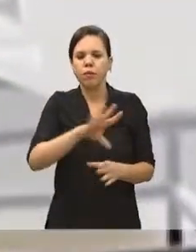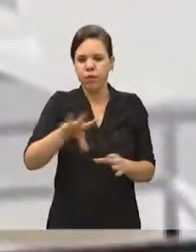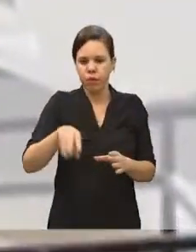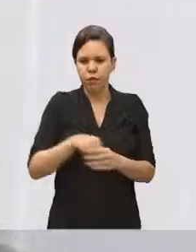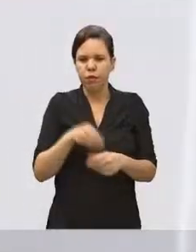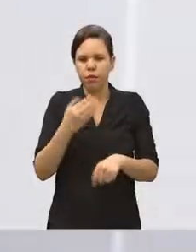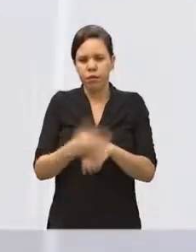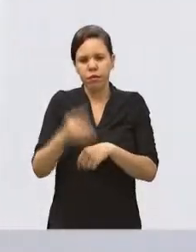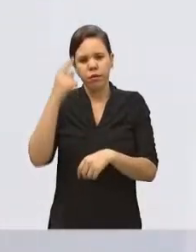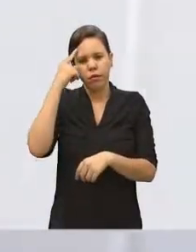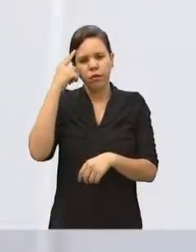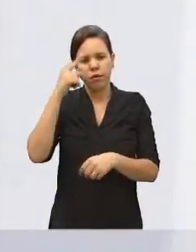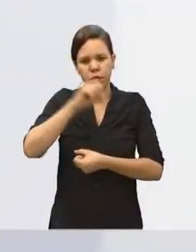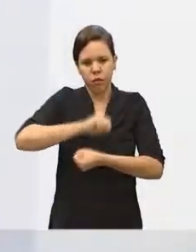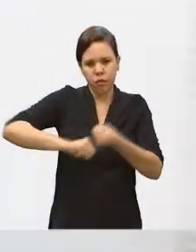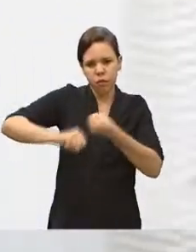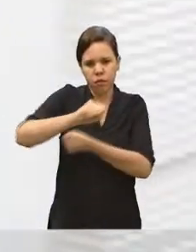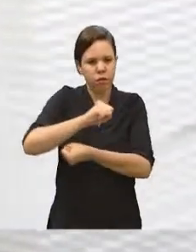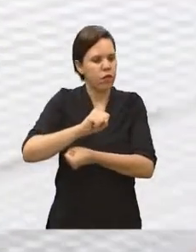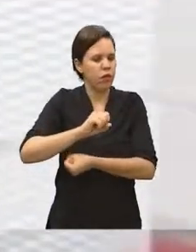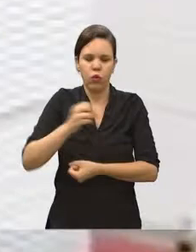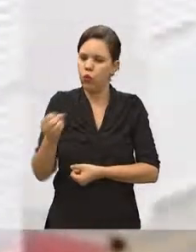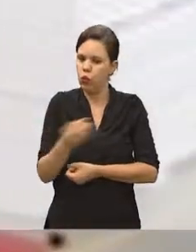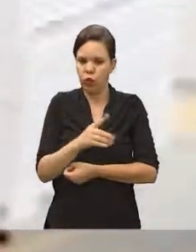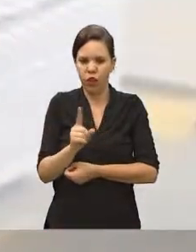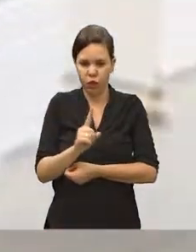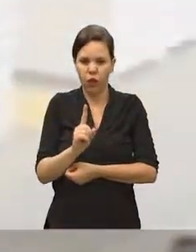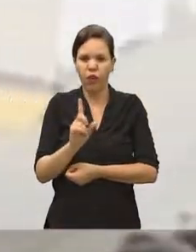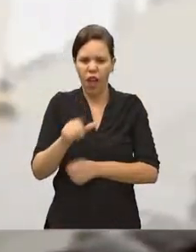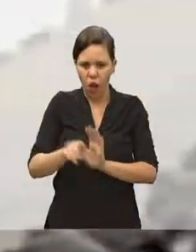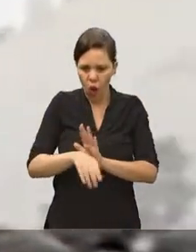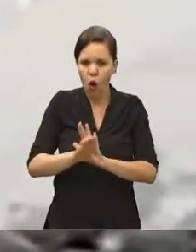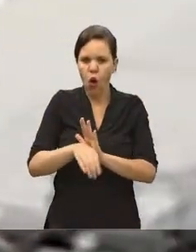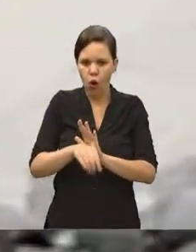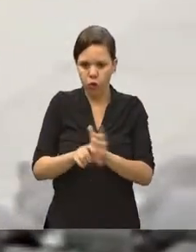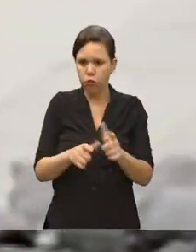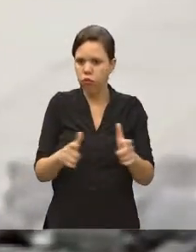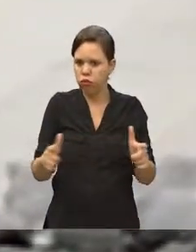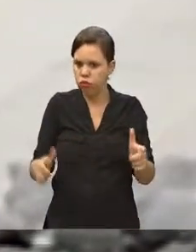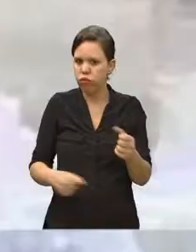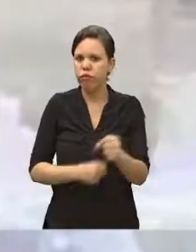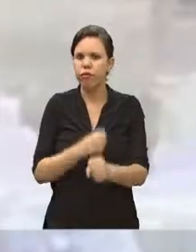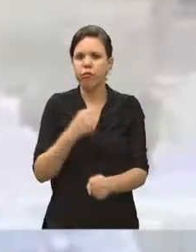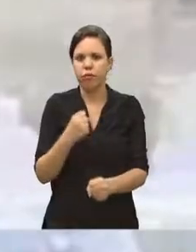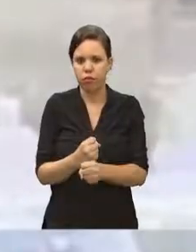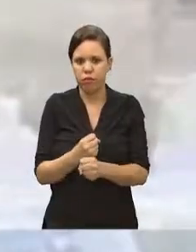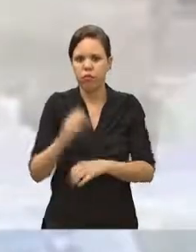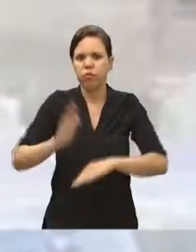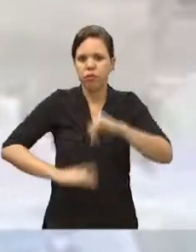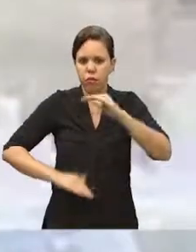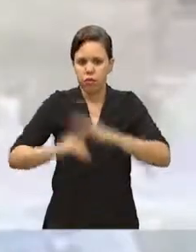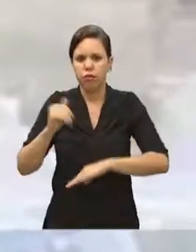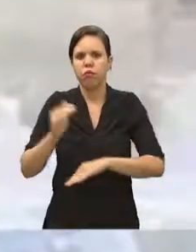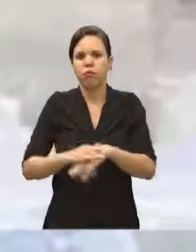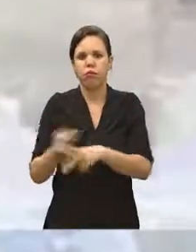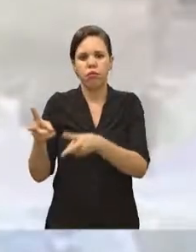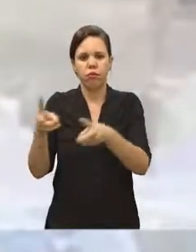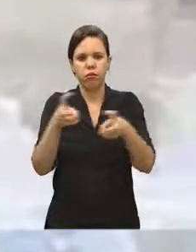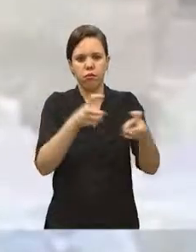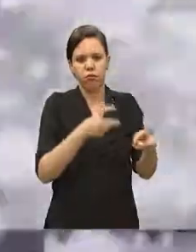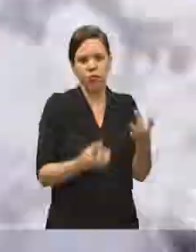das ideias sustentáveis não é algo novo, mas é um conceito que cresce a cada ano e os profissionais percebem